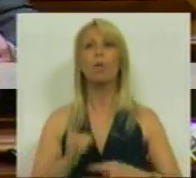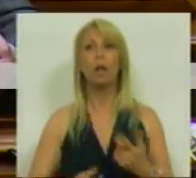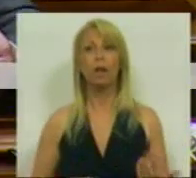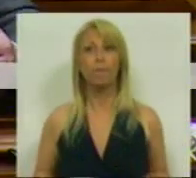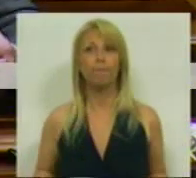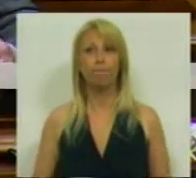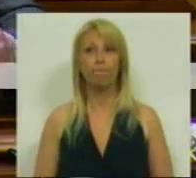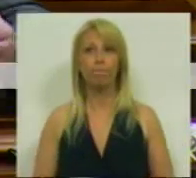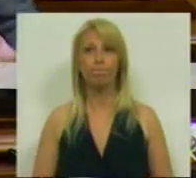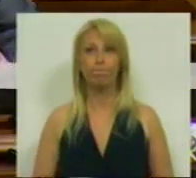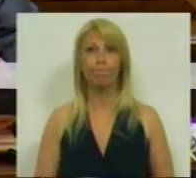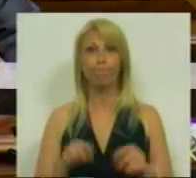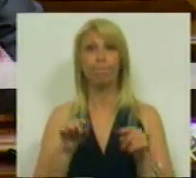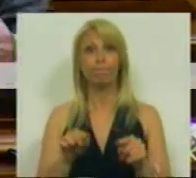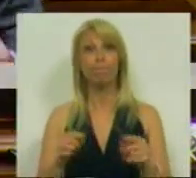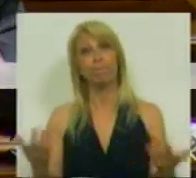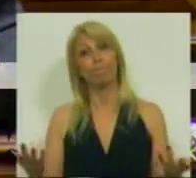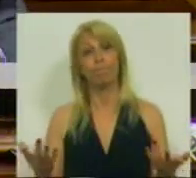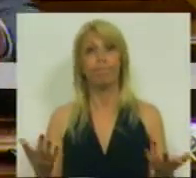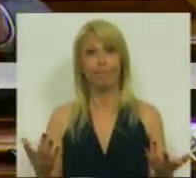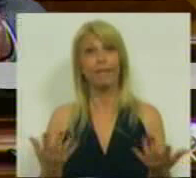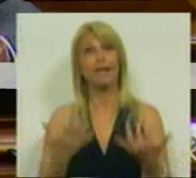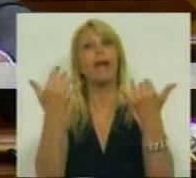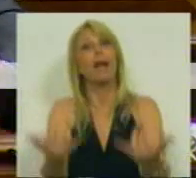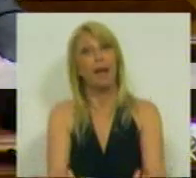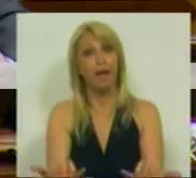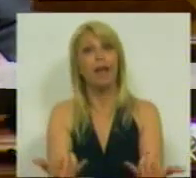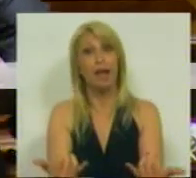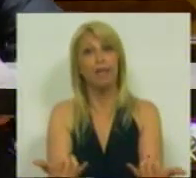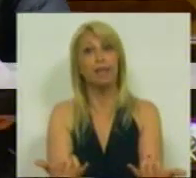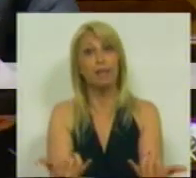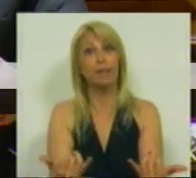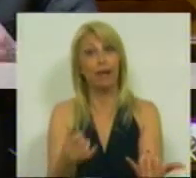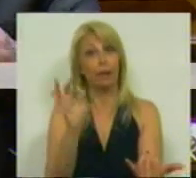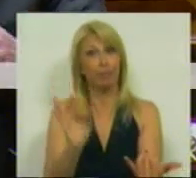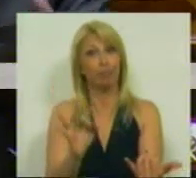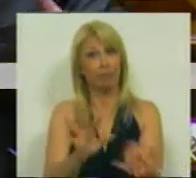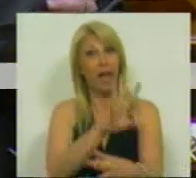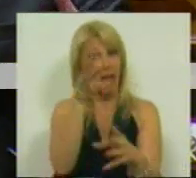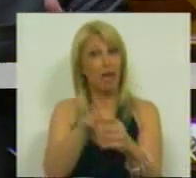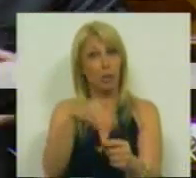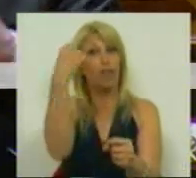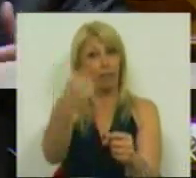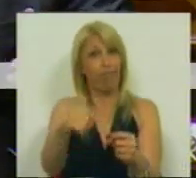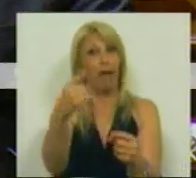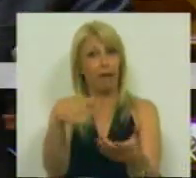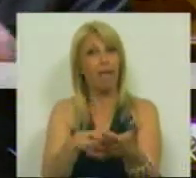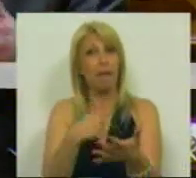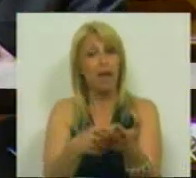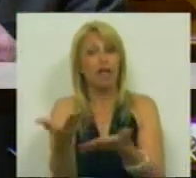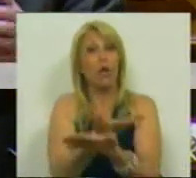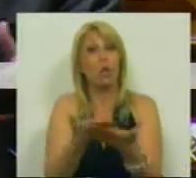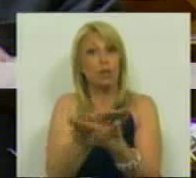aquilo que é a fatura que vem absolutamente incluída nesta negociação e neste